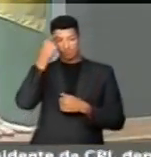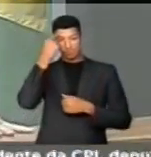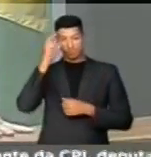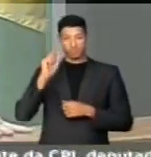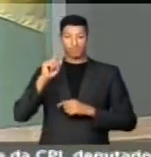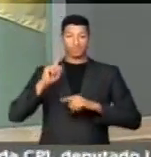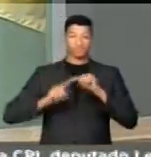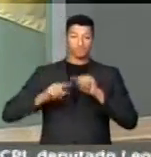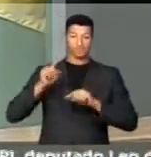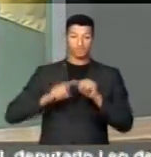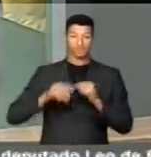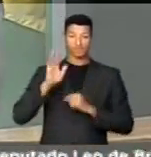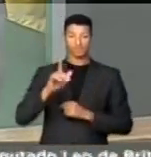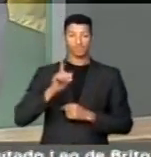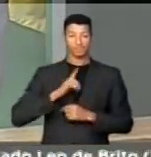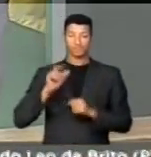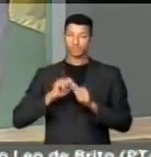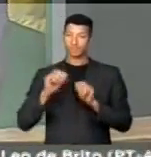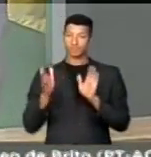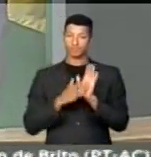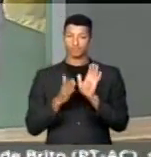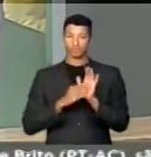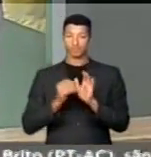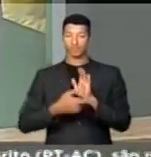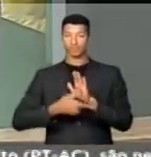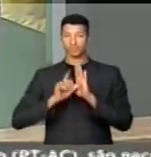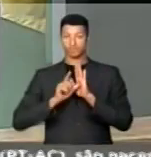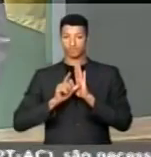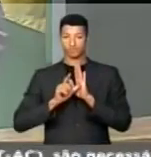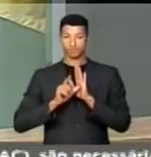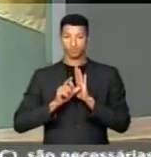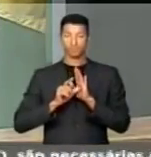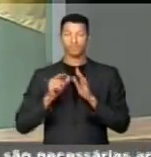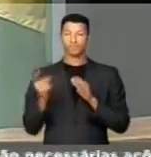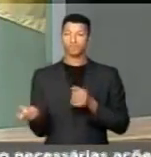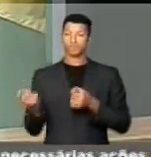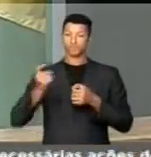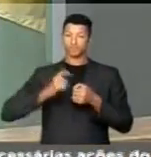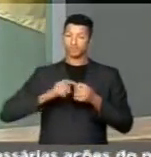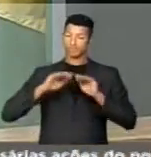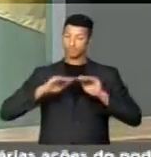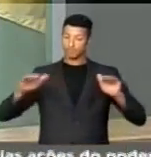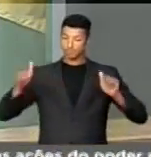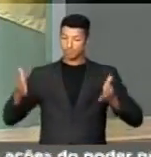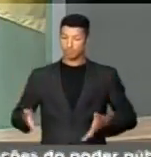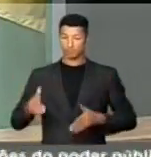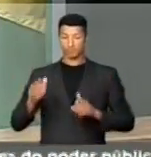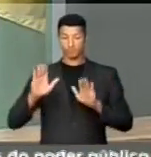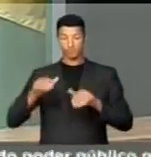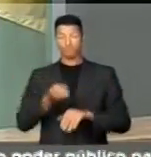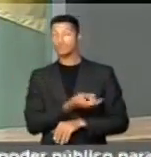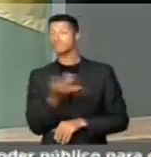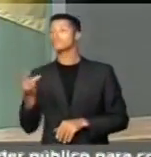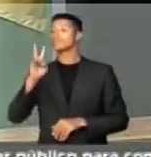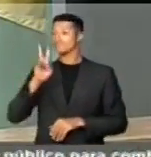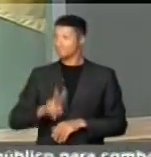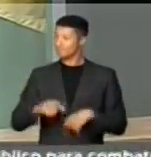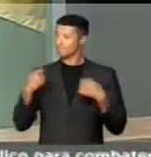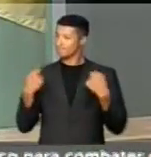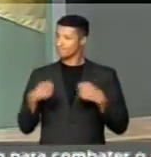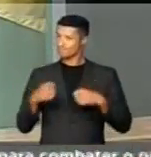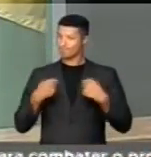essa matéria, ela tem que ser tratada com antecedência. Voltarei a essa tribuna quantas vezes